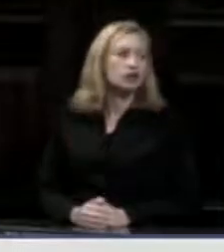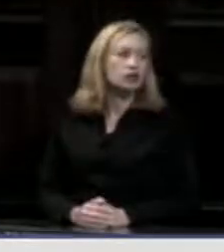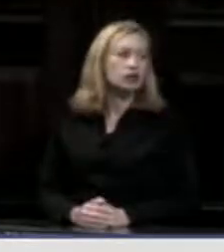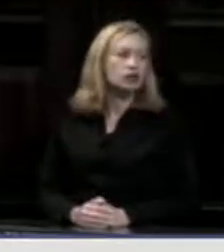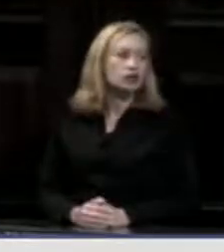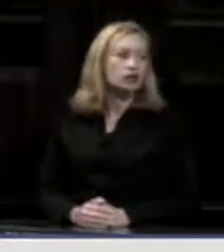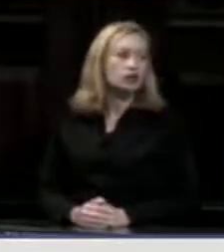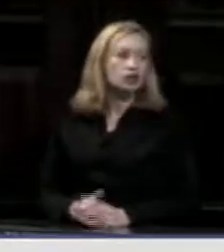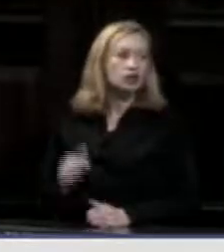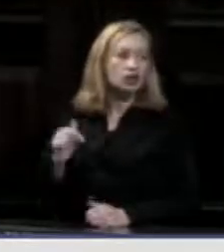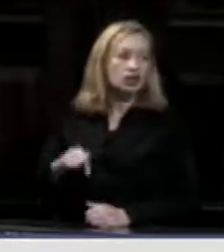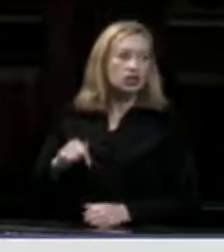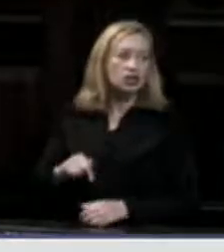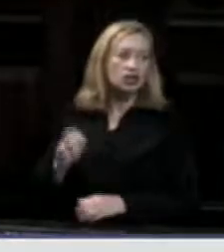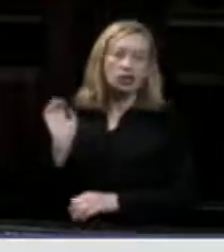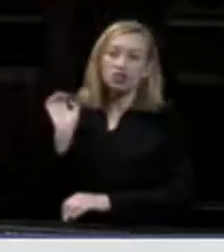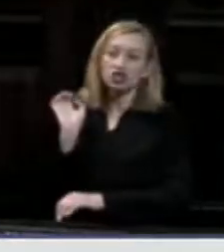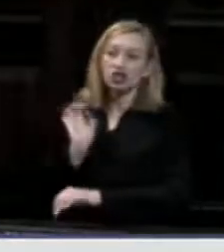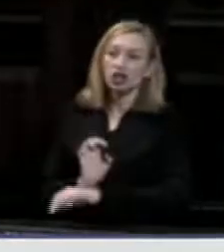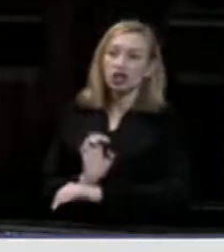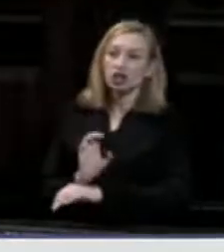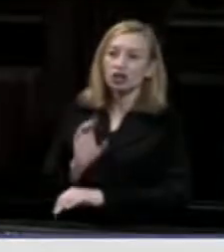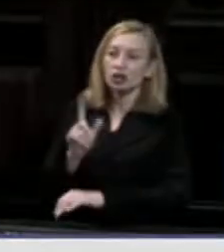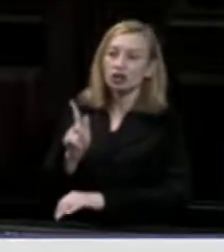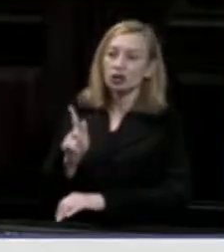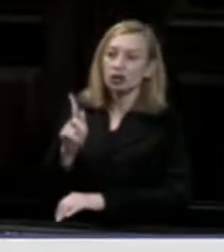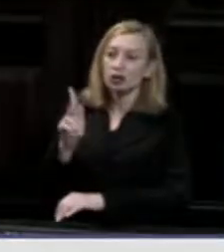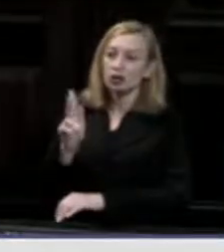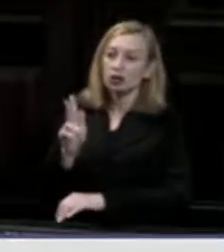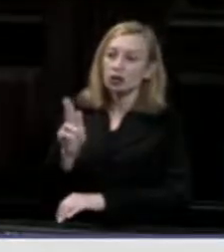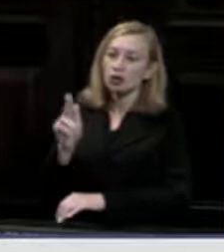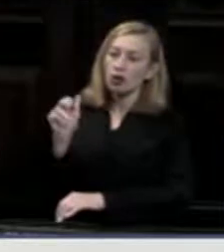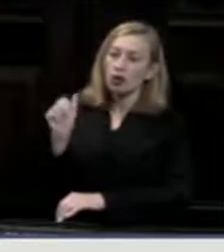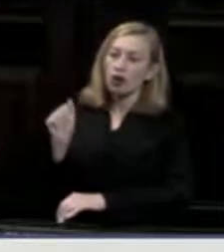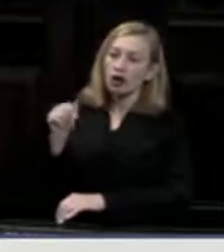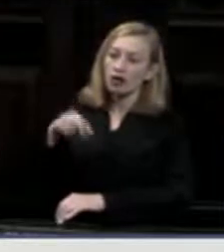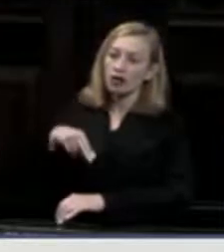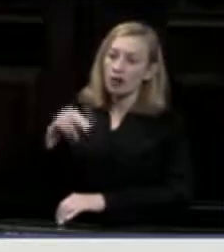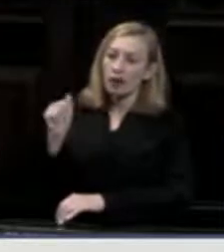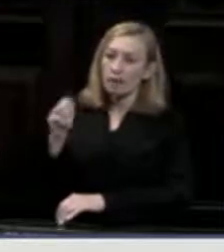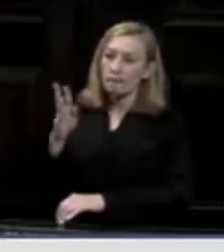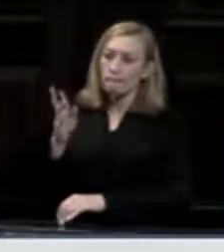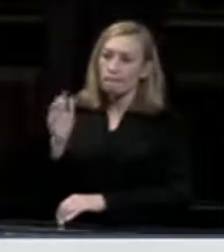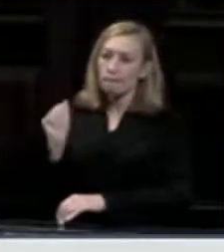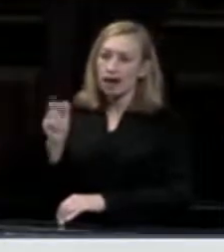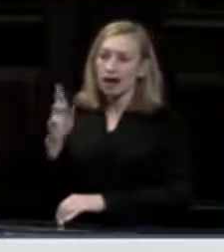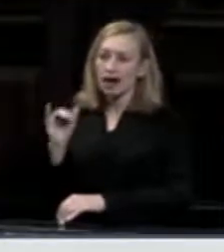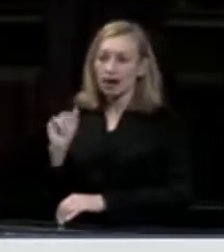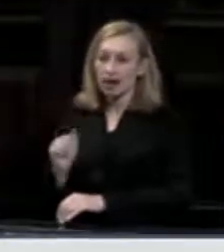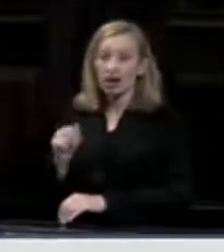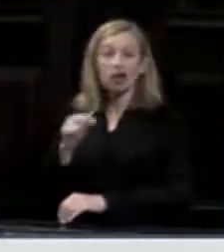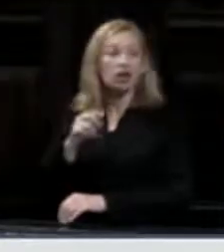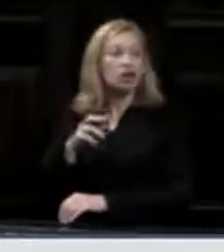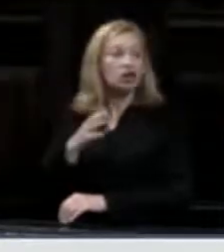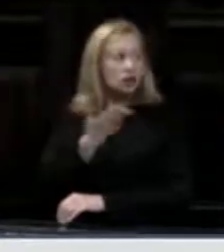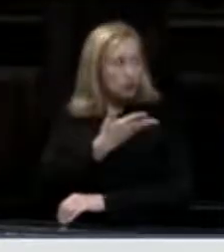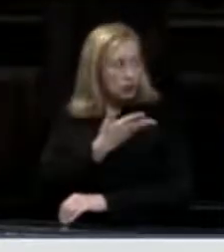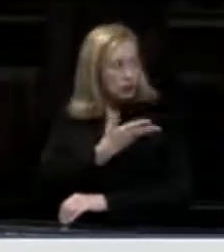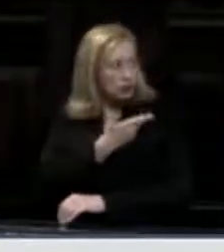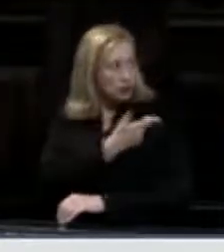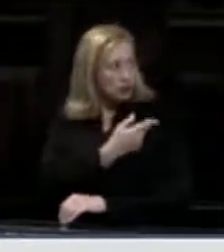isso aqui era estado da Guanabara, senhor presidente, e o senhor também há de lembrar, porque não